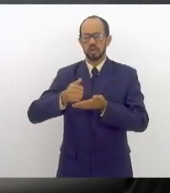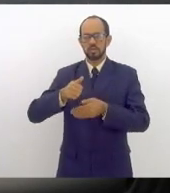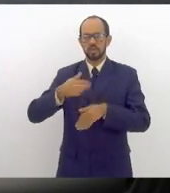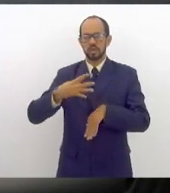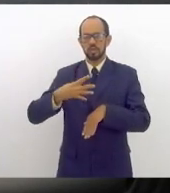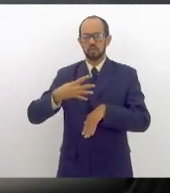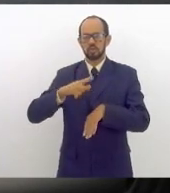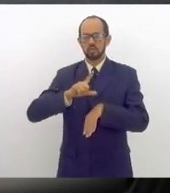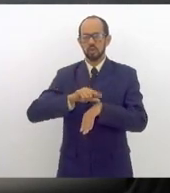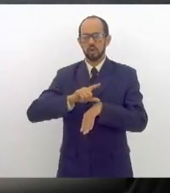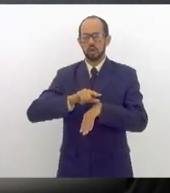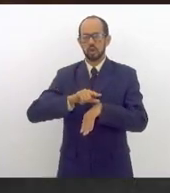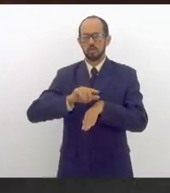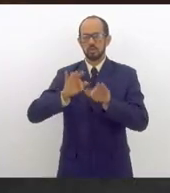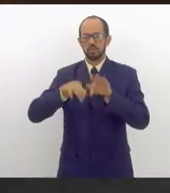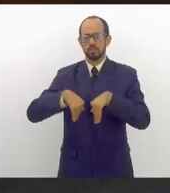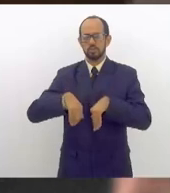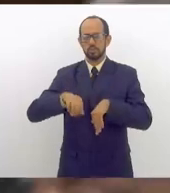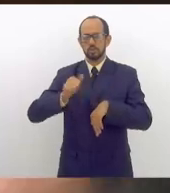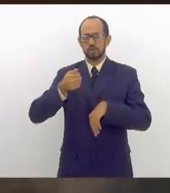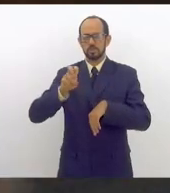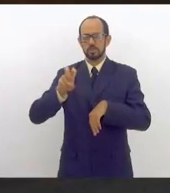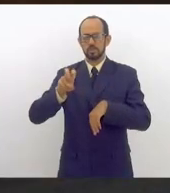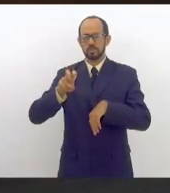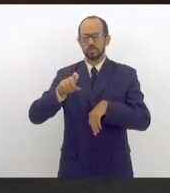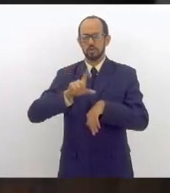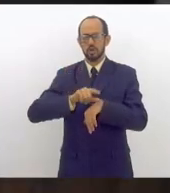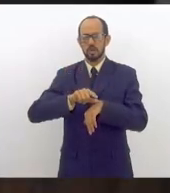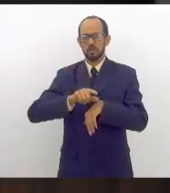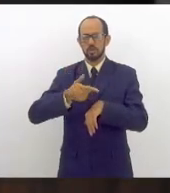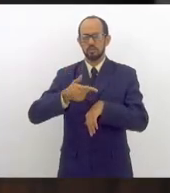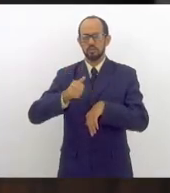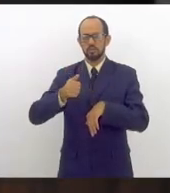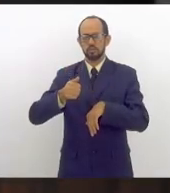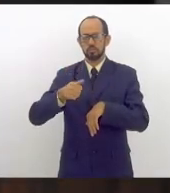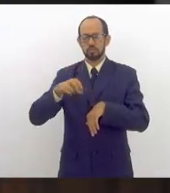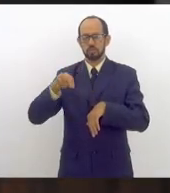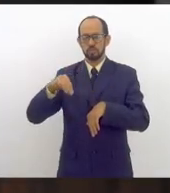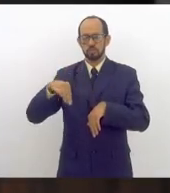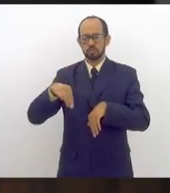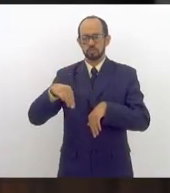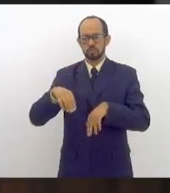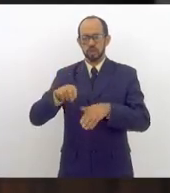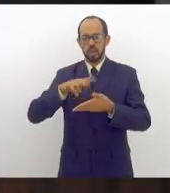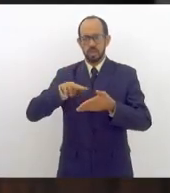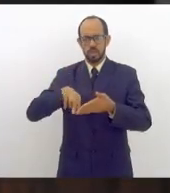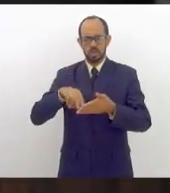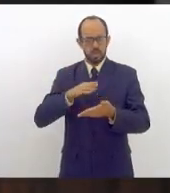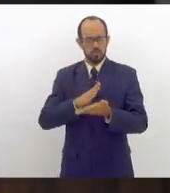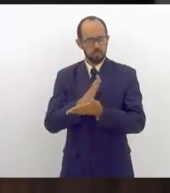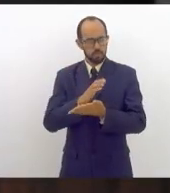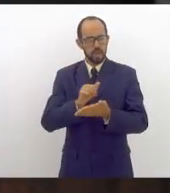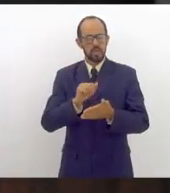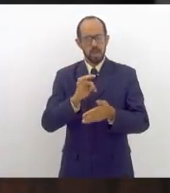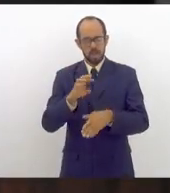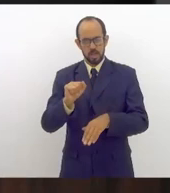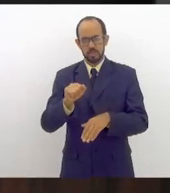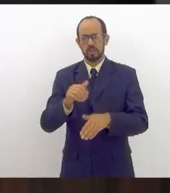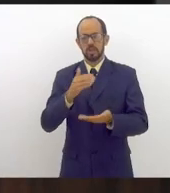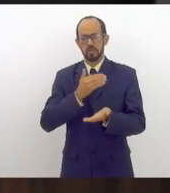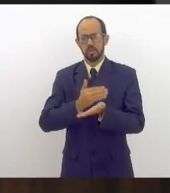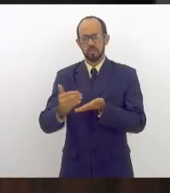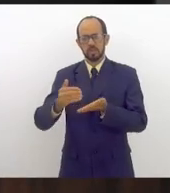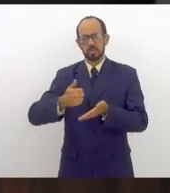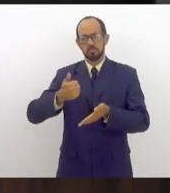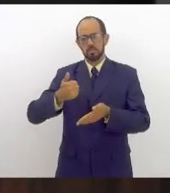horas, encerrou-se às 15 horas e 21 minutos. Lido e aprovada a ata, passa-se a primeira